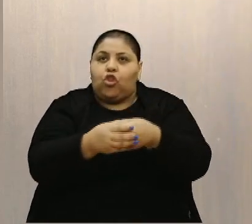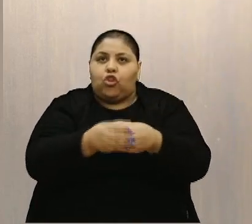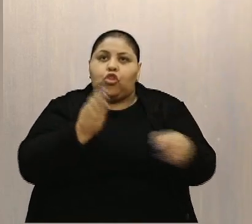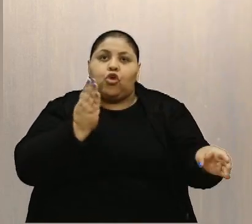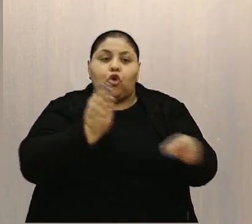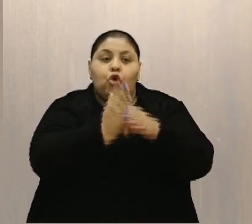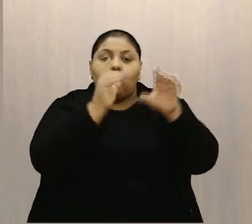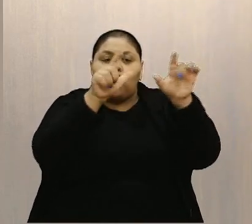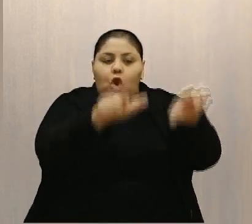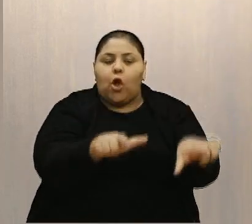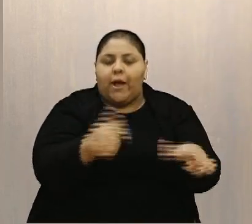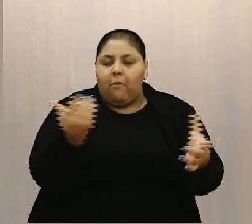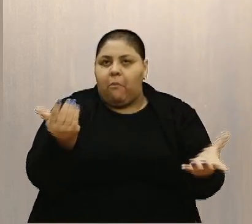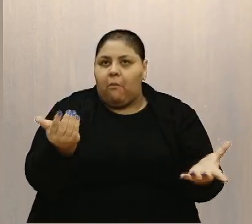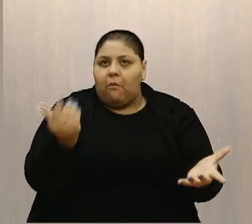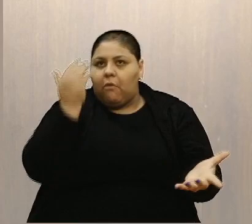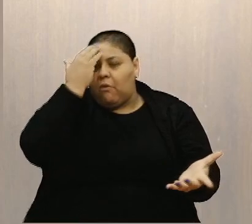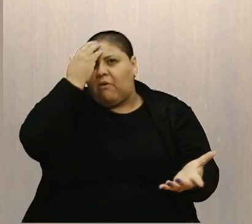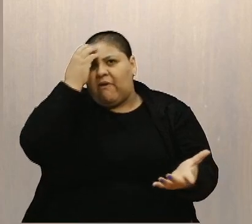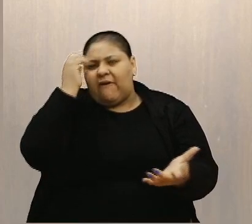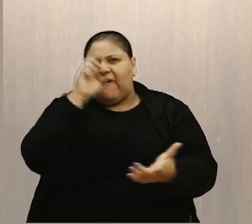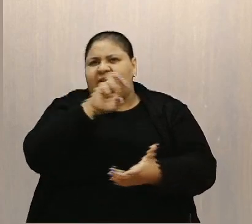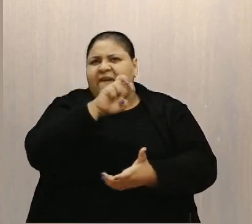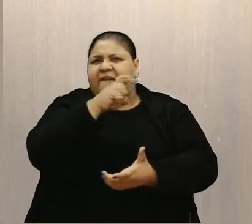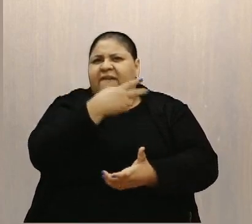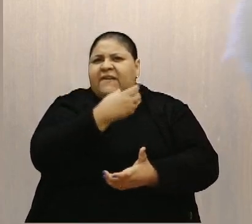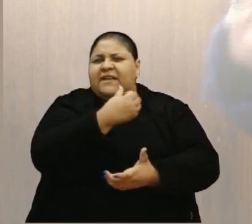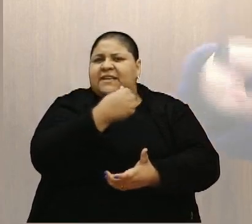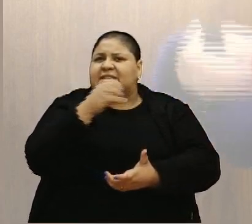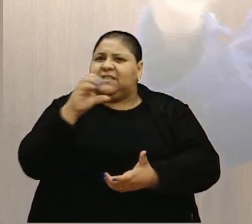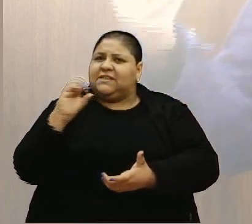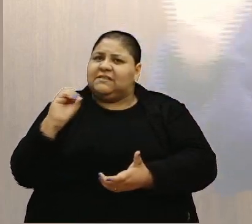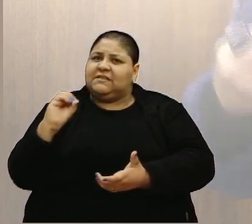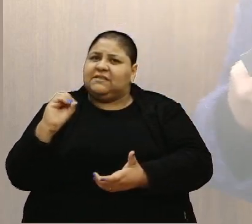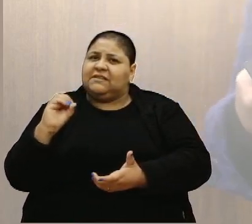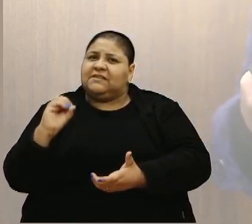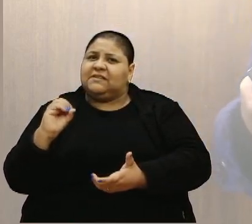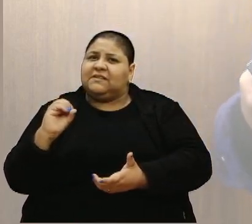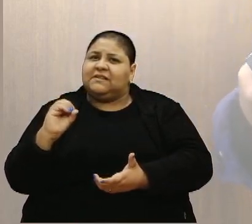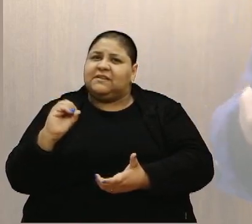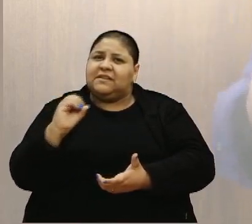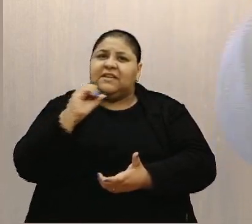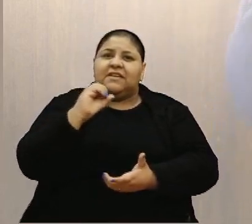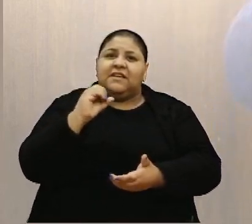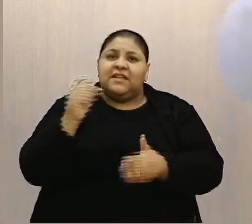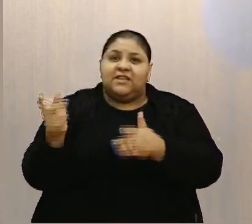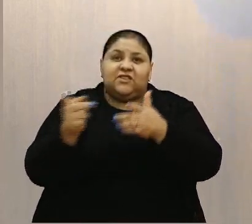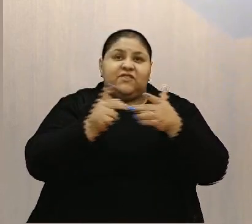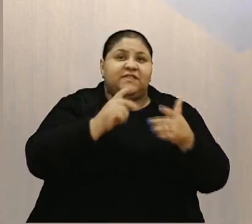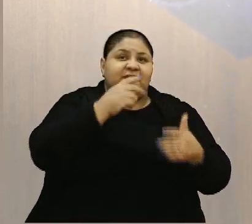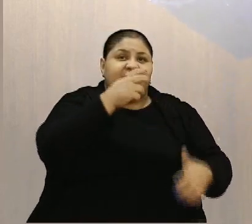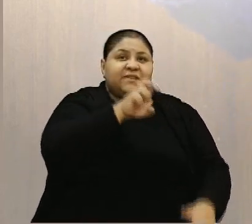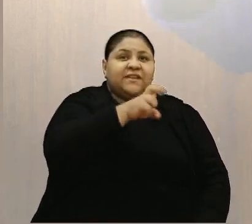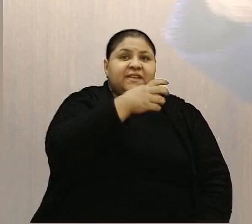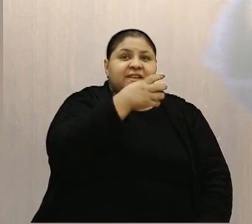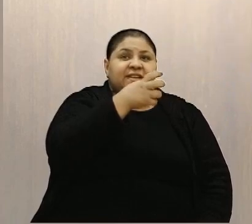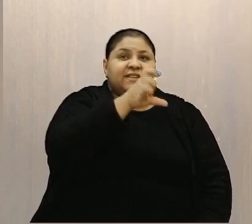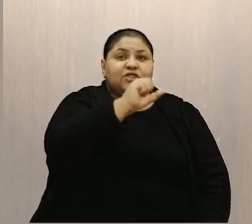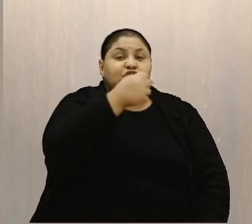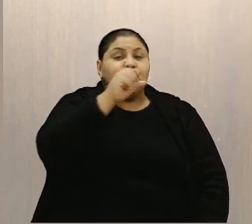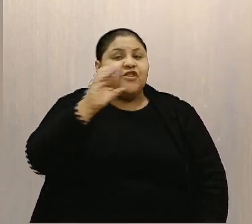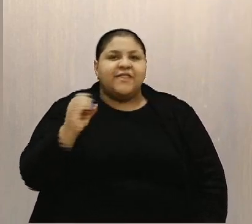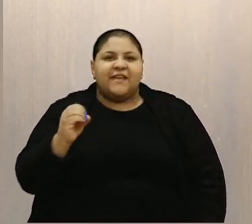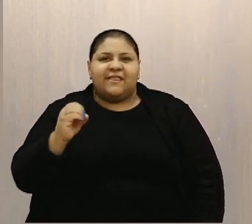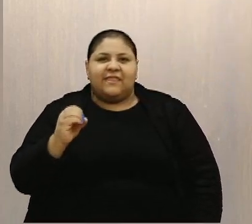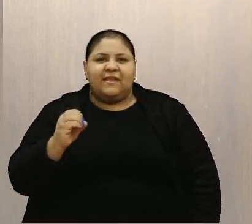local. Só que de 560, que era o número, eles foram no 580 e não foram do lado.